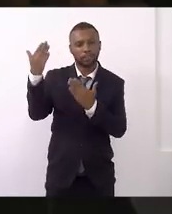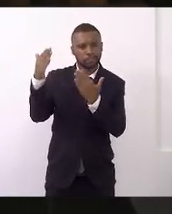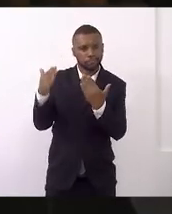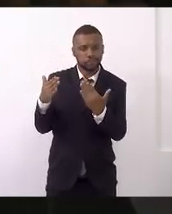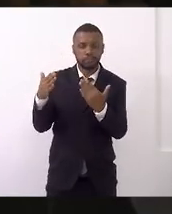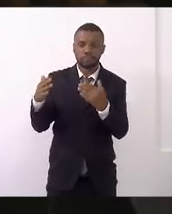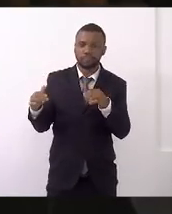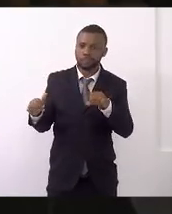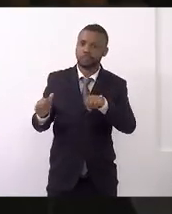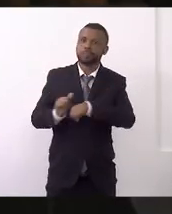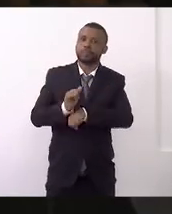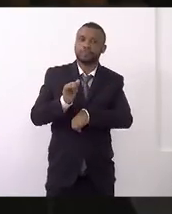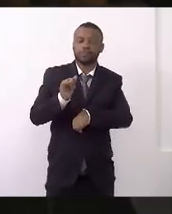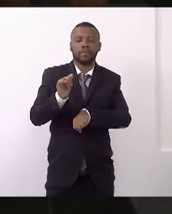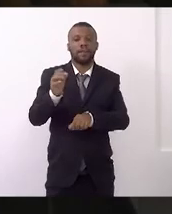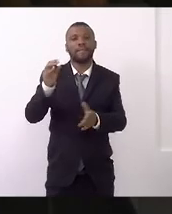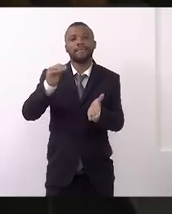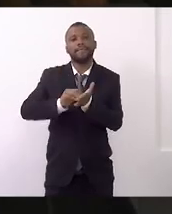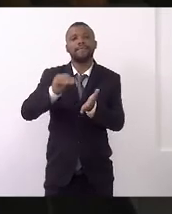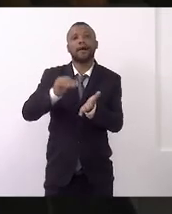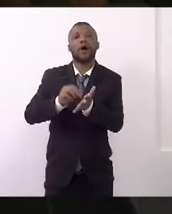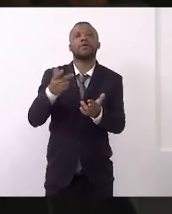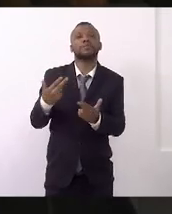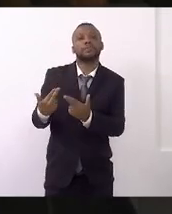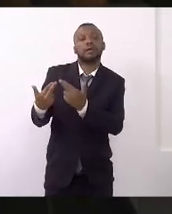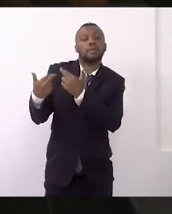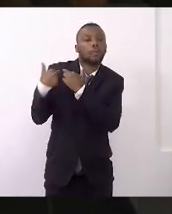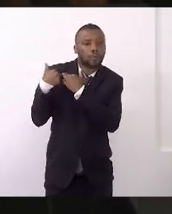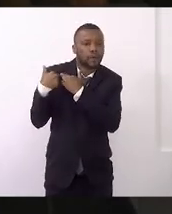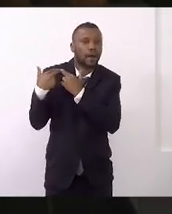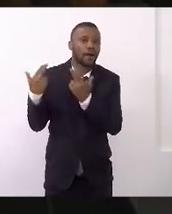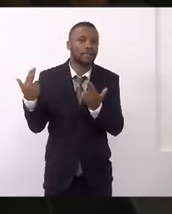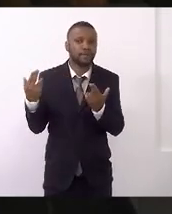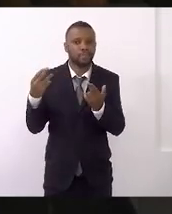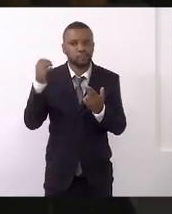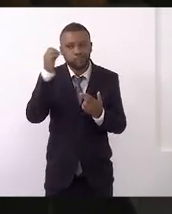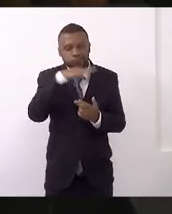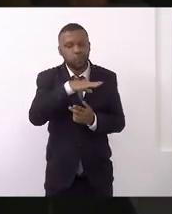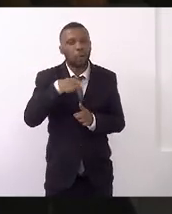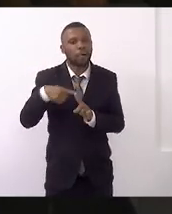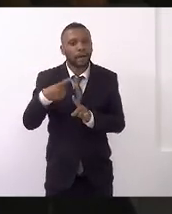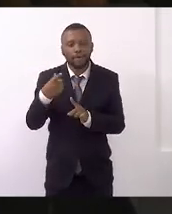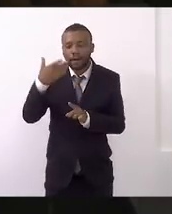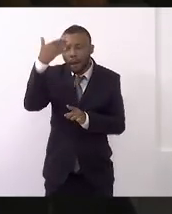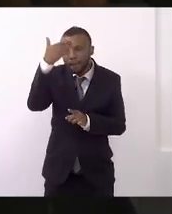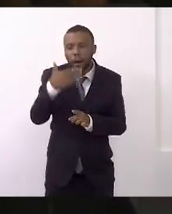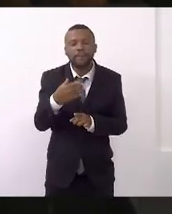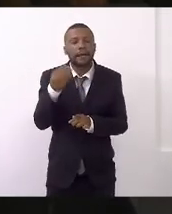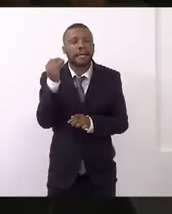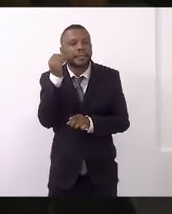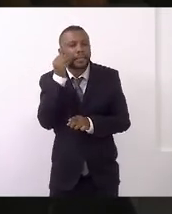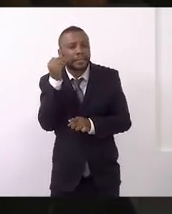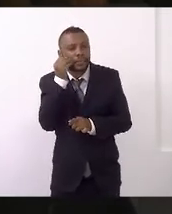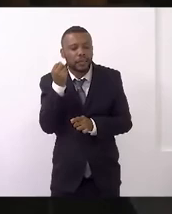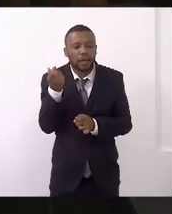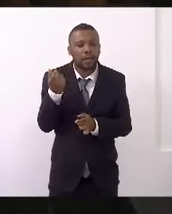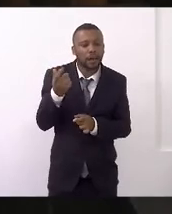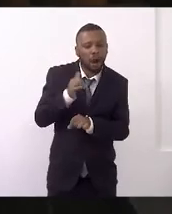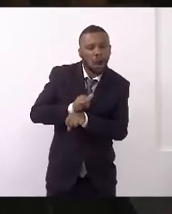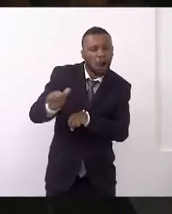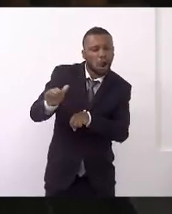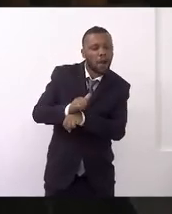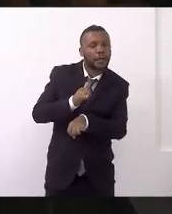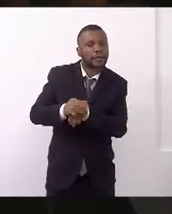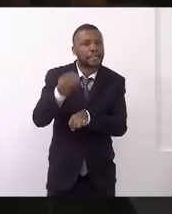extremamente irresponsáveis, para não dizer o pior. Porque lá ficava muito verificada a tentativa do fiscal de tentar